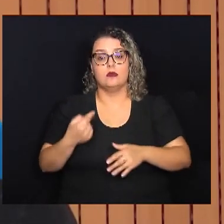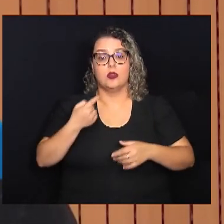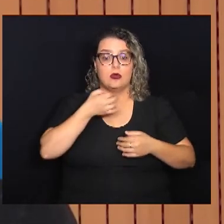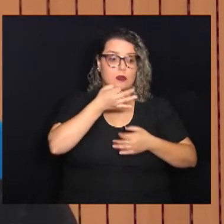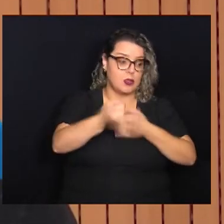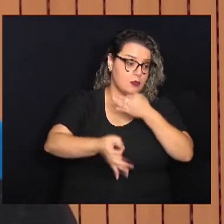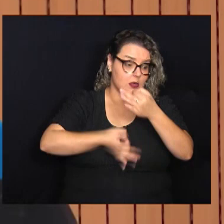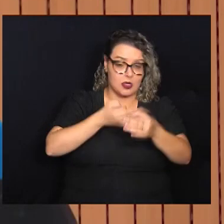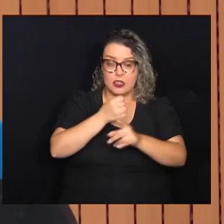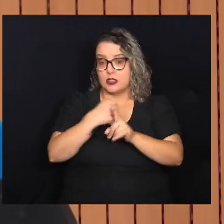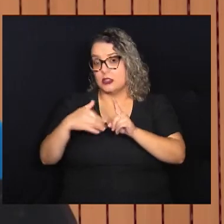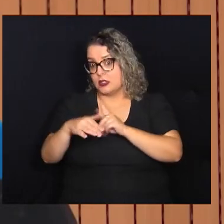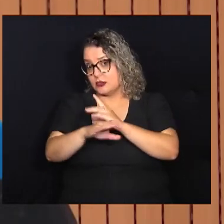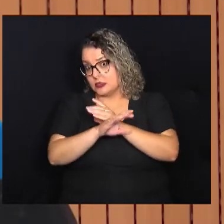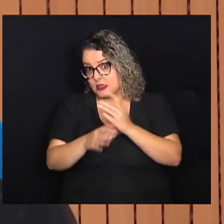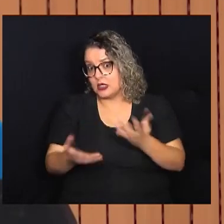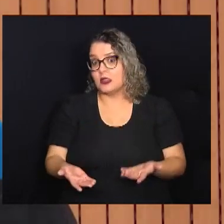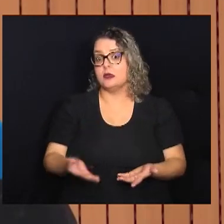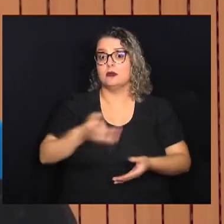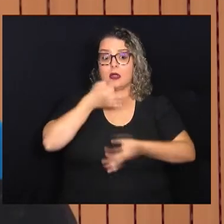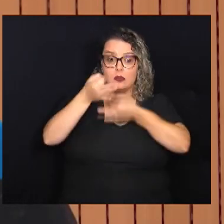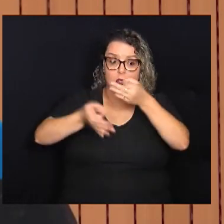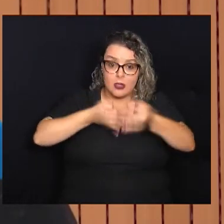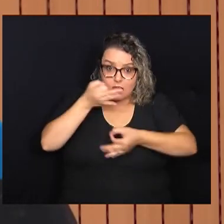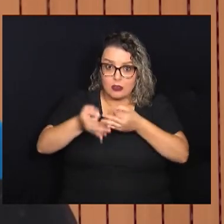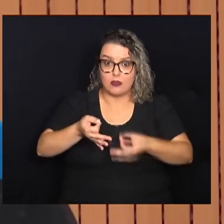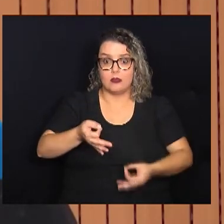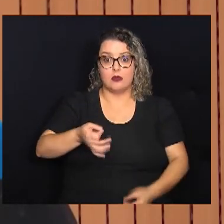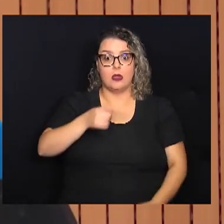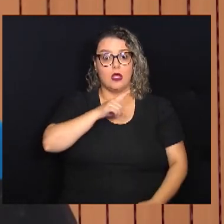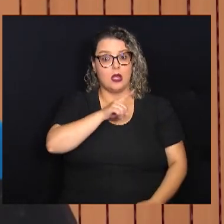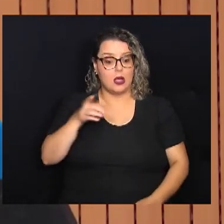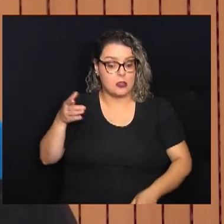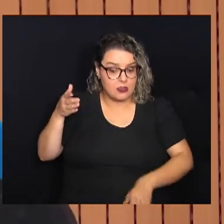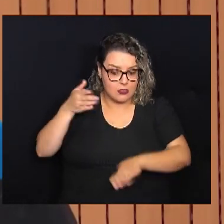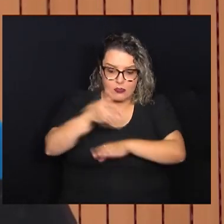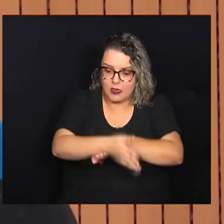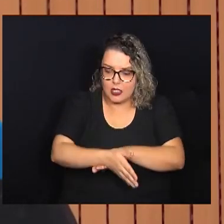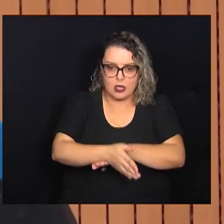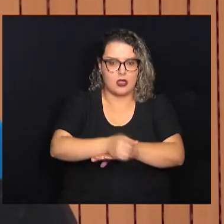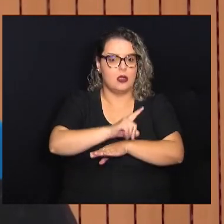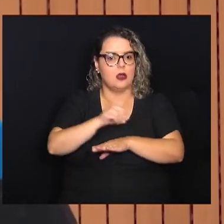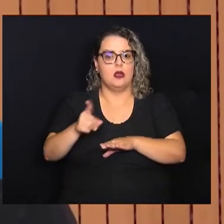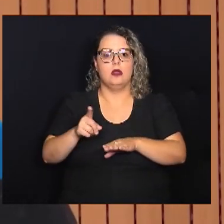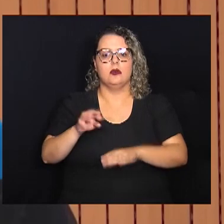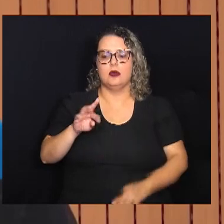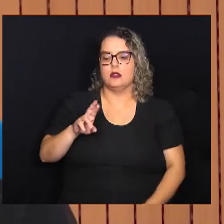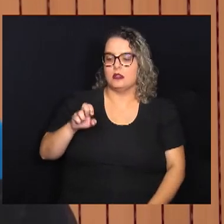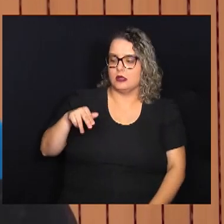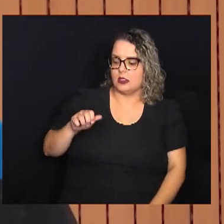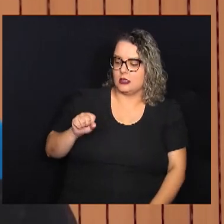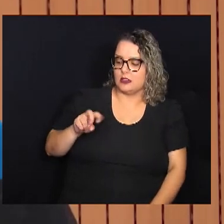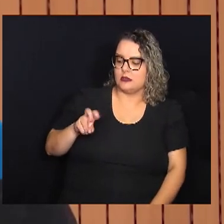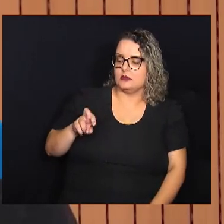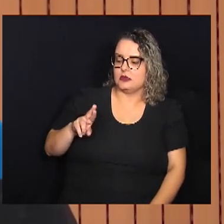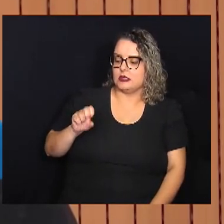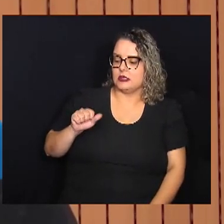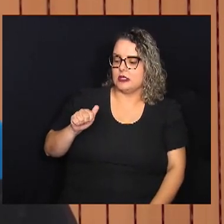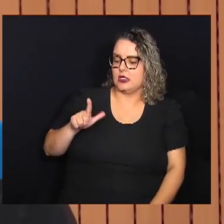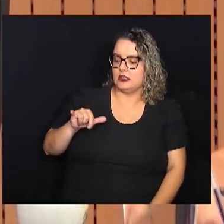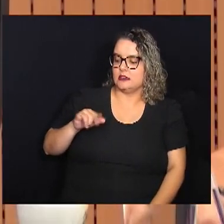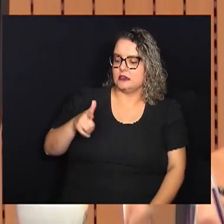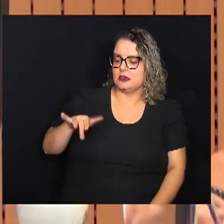sociedade civil, a principal crítica é a não participação, a não transversalização da gestão da